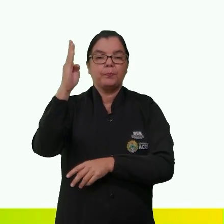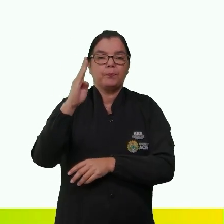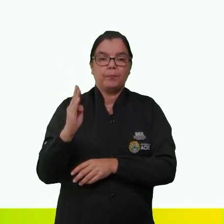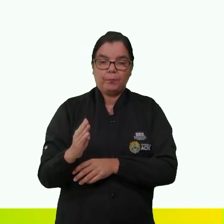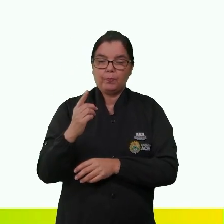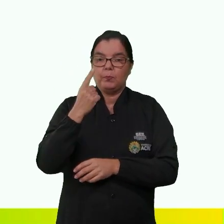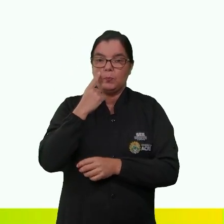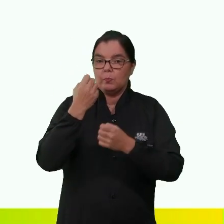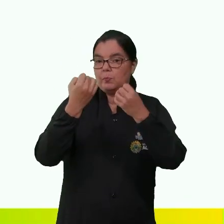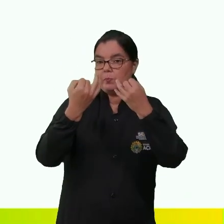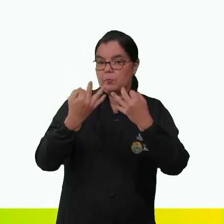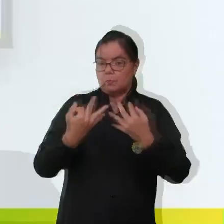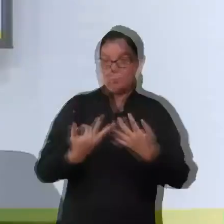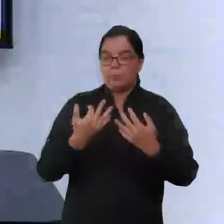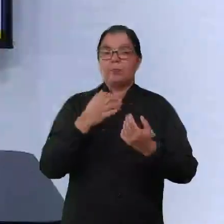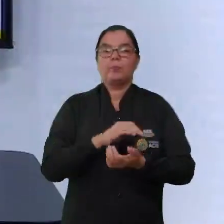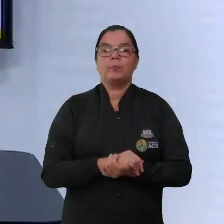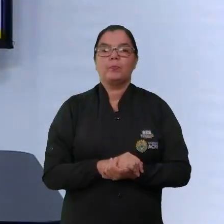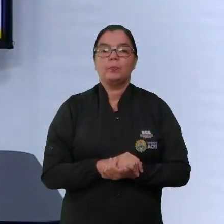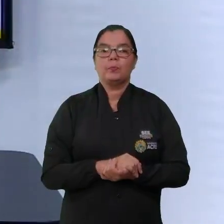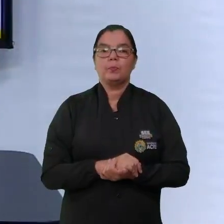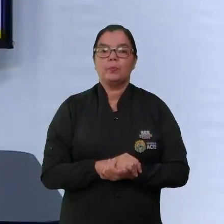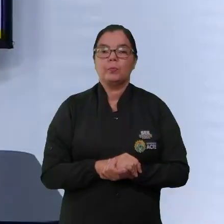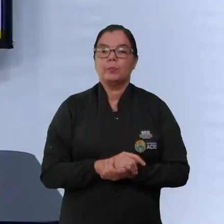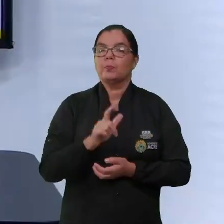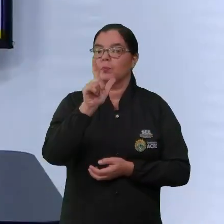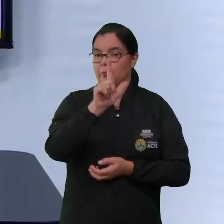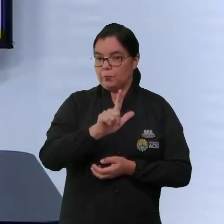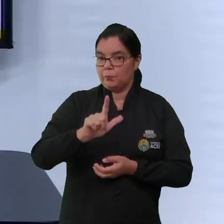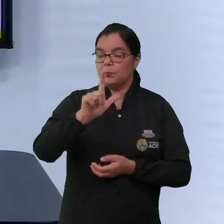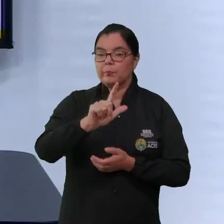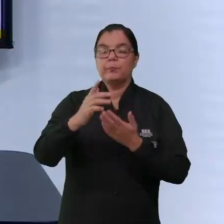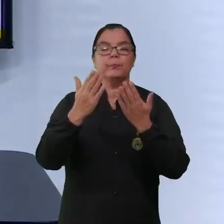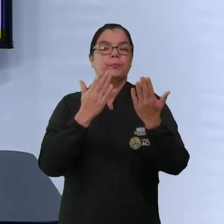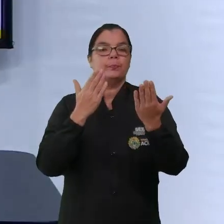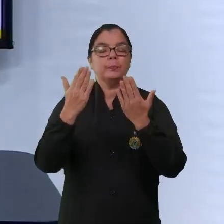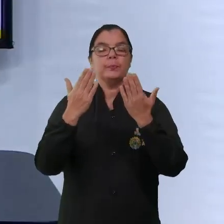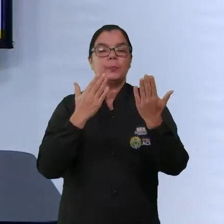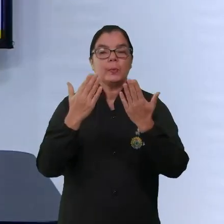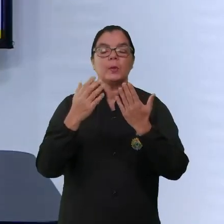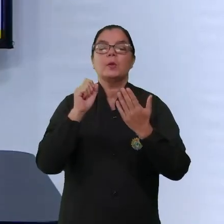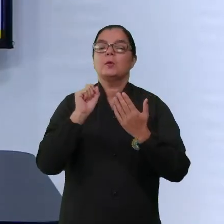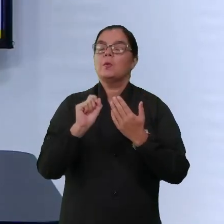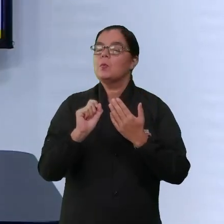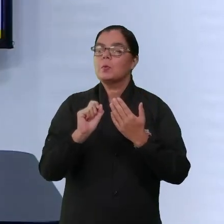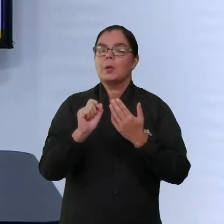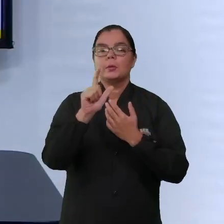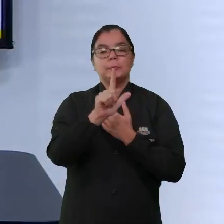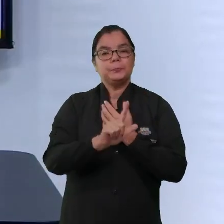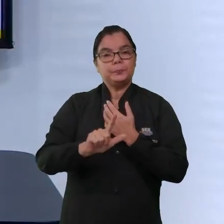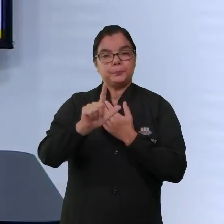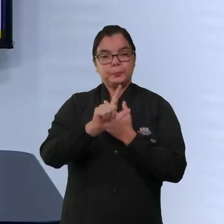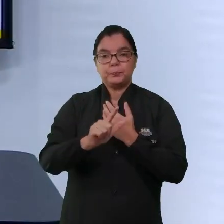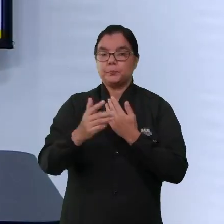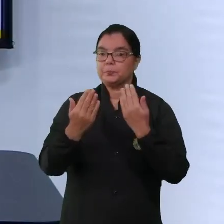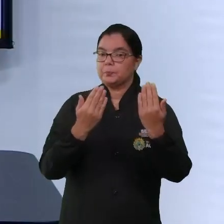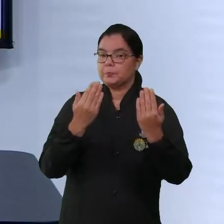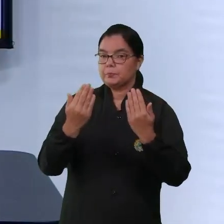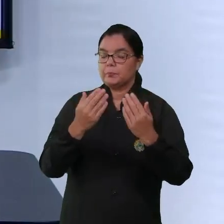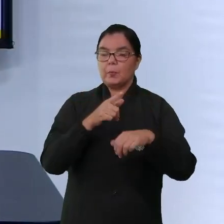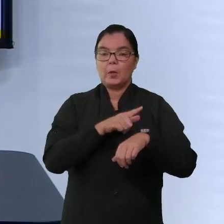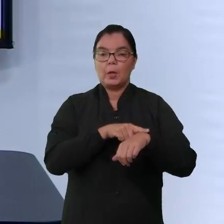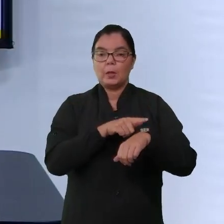Então, quando nós falamos, pessoal, de literatura comparada, nós falamos de uma literatura que eu comparo em